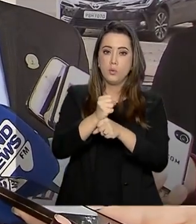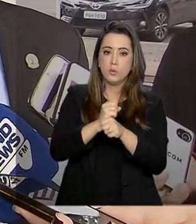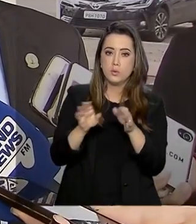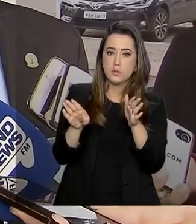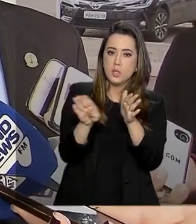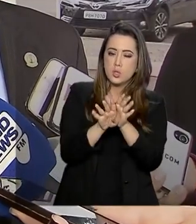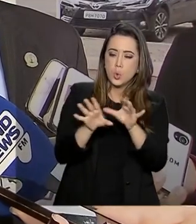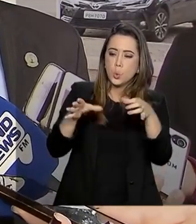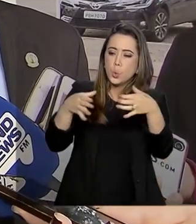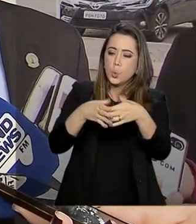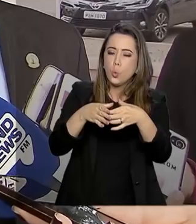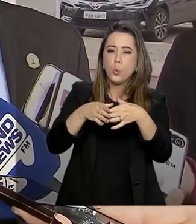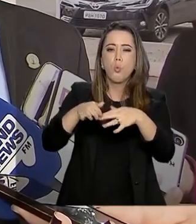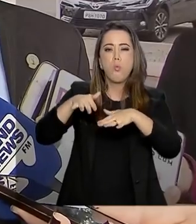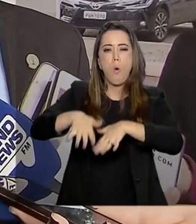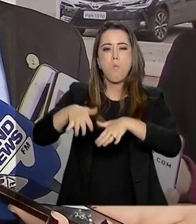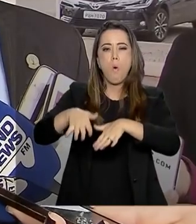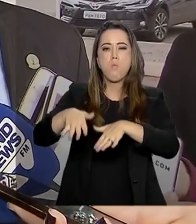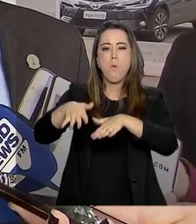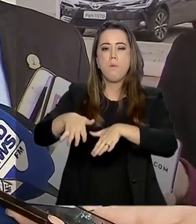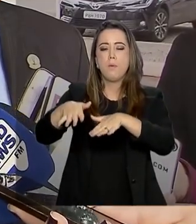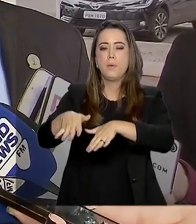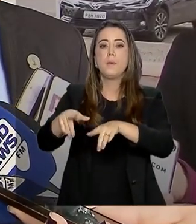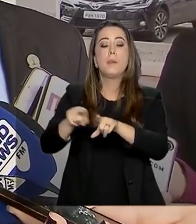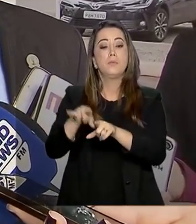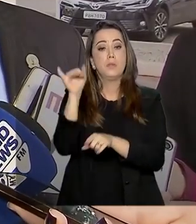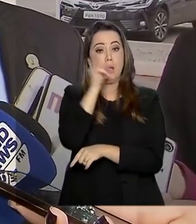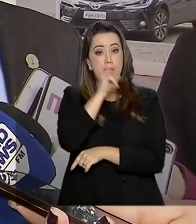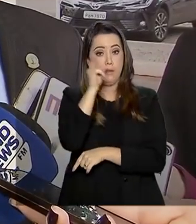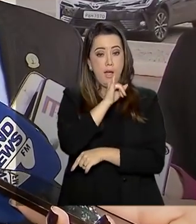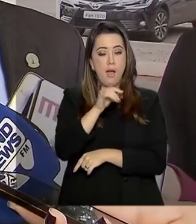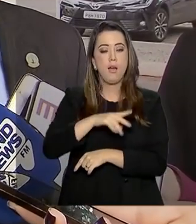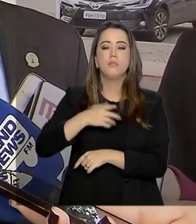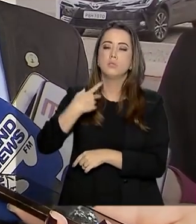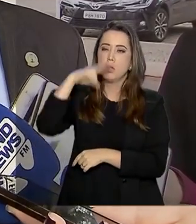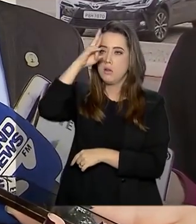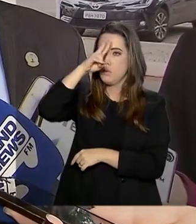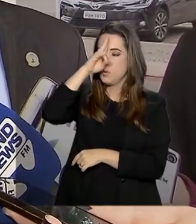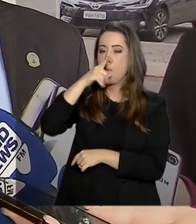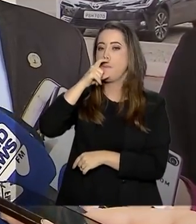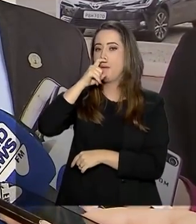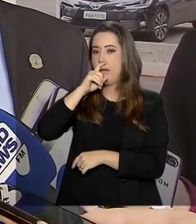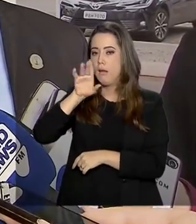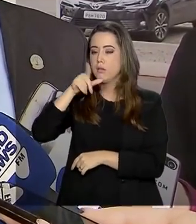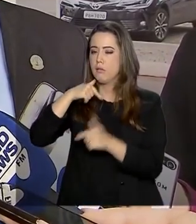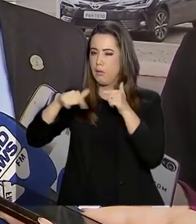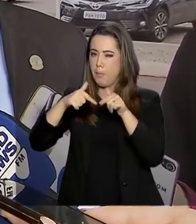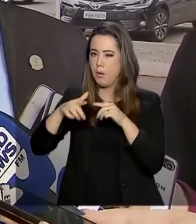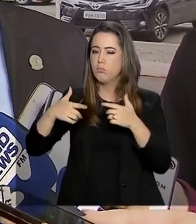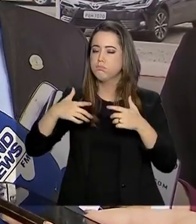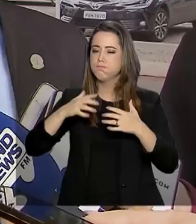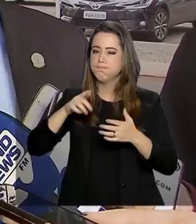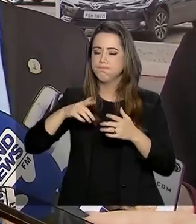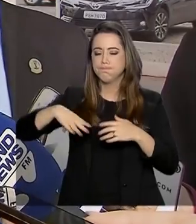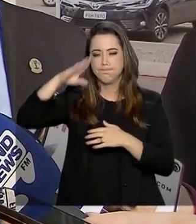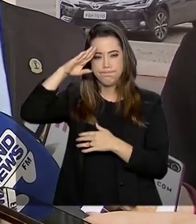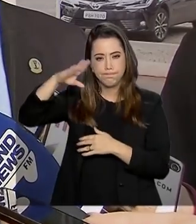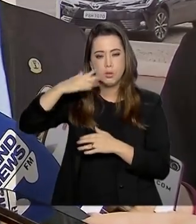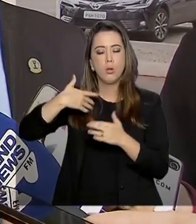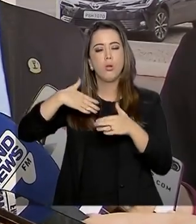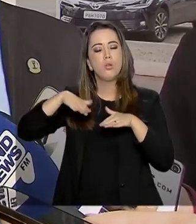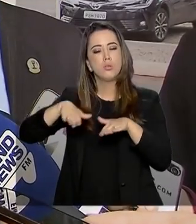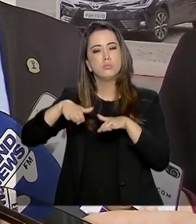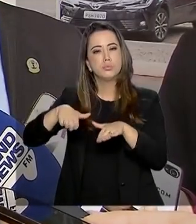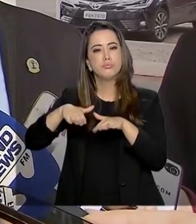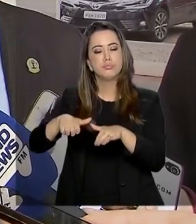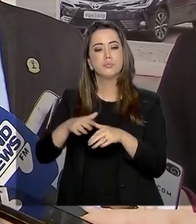chegada da Força Expedicionária na Itália. O meu pai foi capitão na época da guerra, né, então prestar lá uma homenagem. E aí retornamos